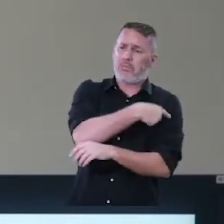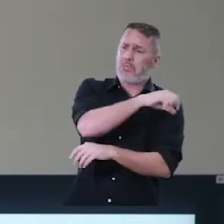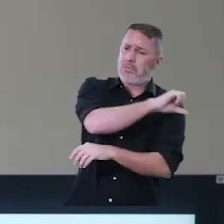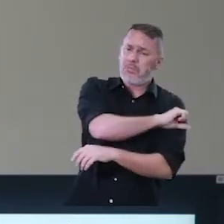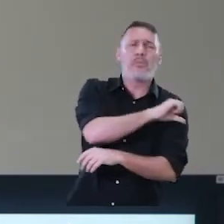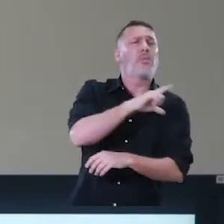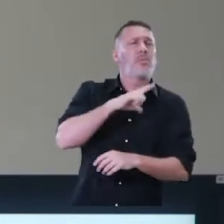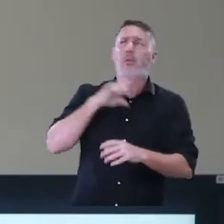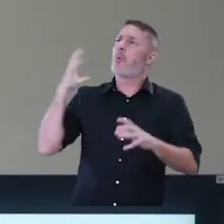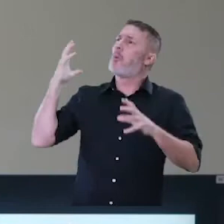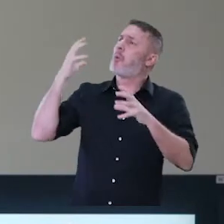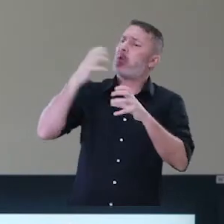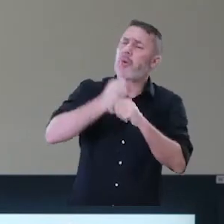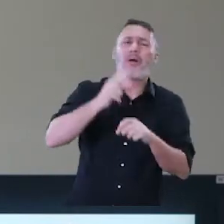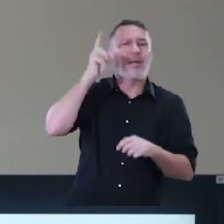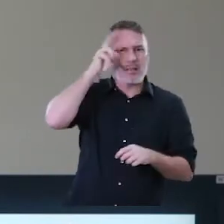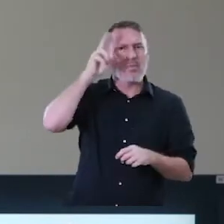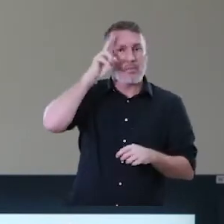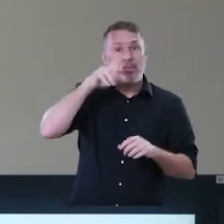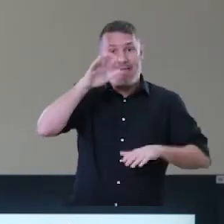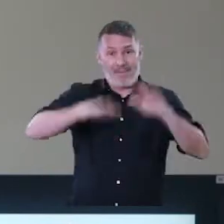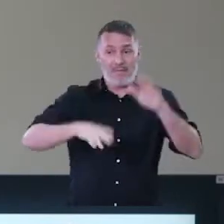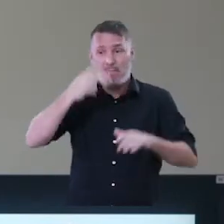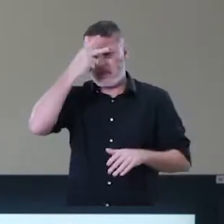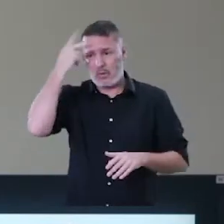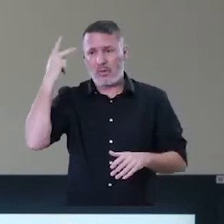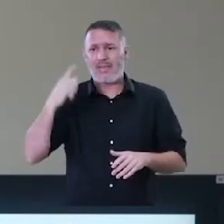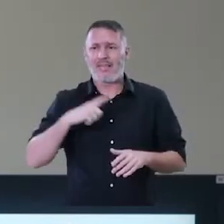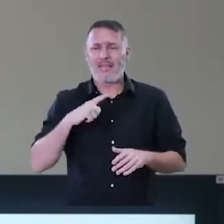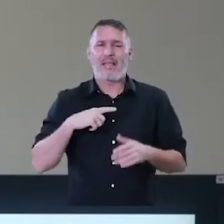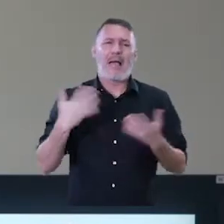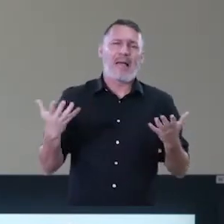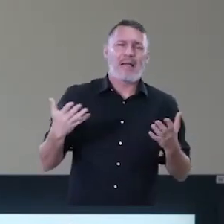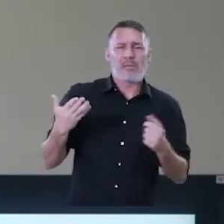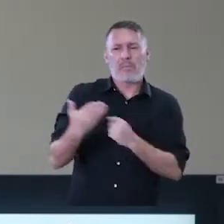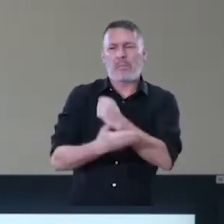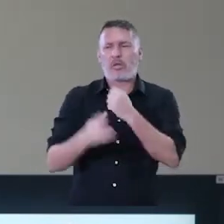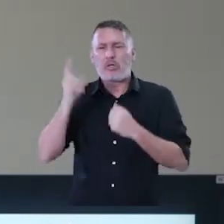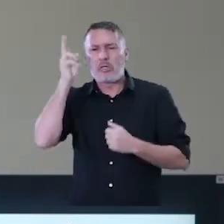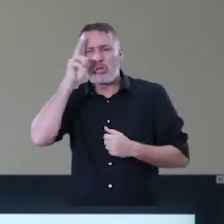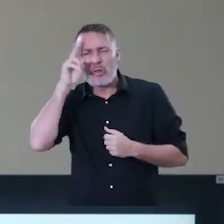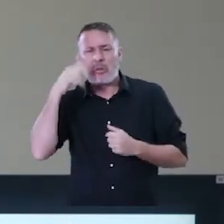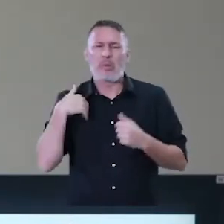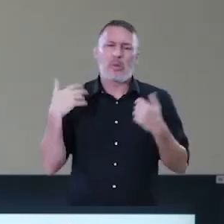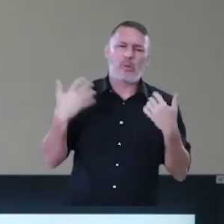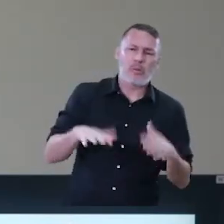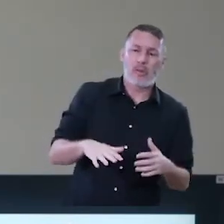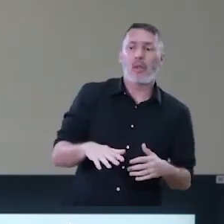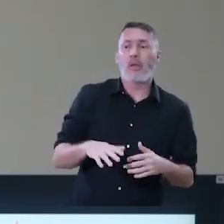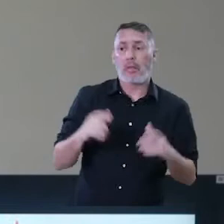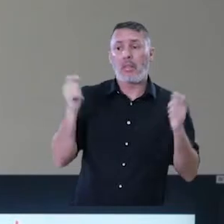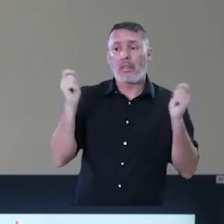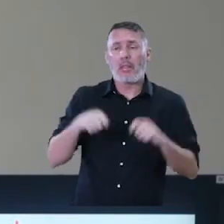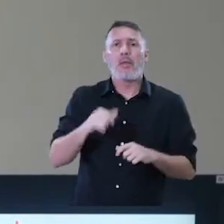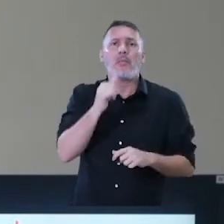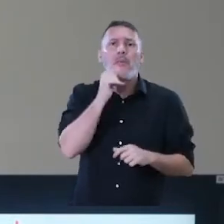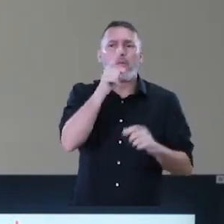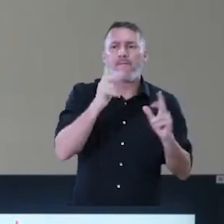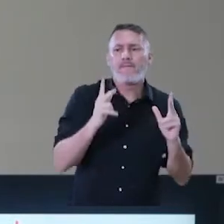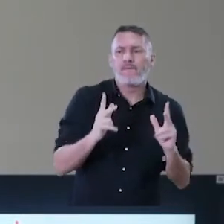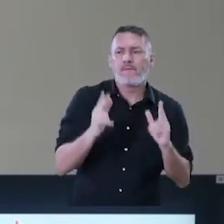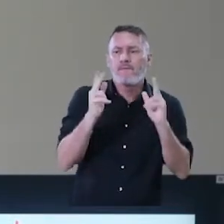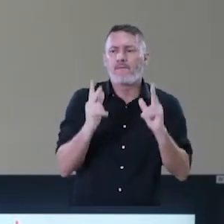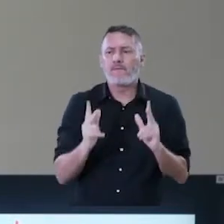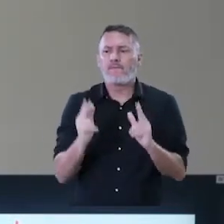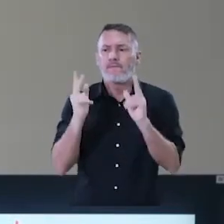ensino fundamental, já vi alguma coisa relativa a isso aí. Tem gente que às vezes não gosta de utilizar a base histórica, gosta de fazer com flashes. O que são flashes?